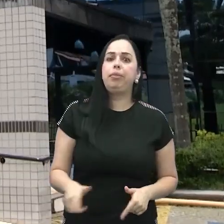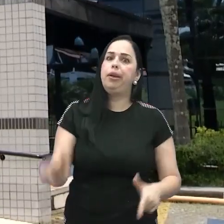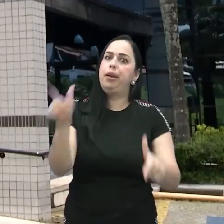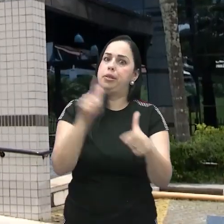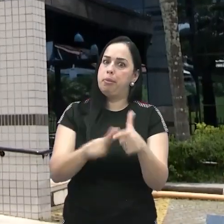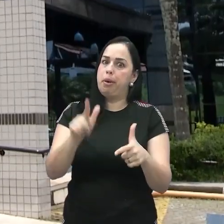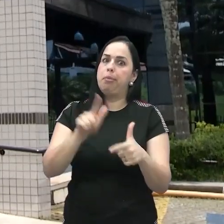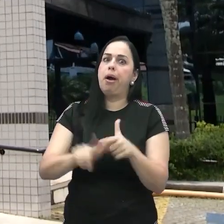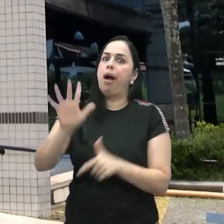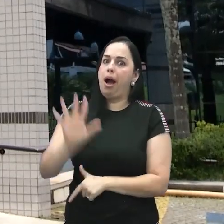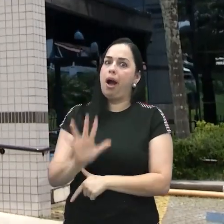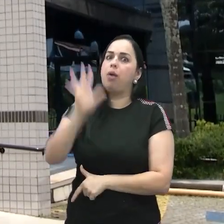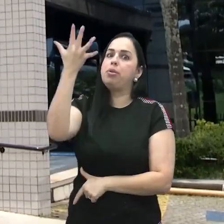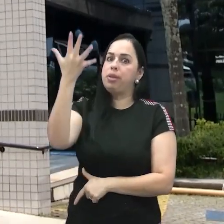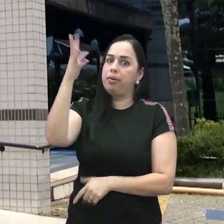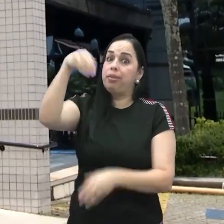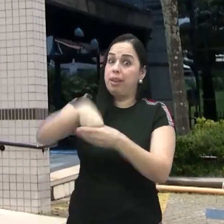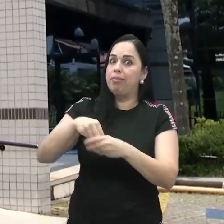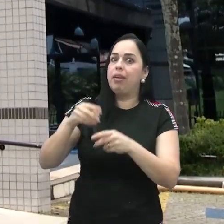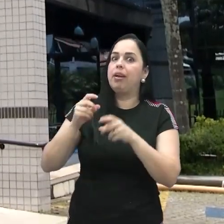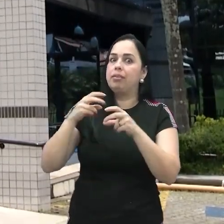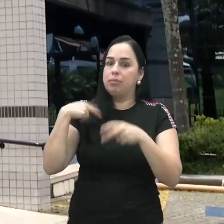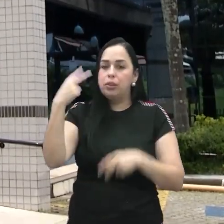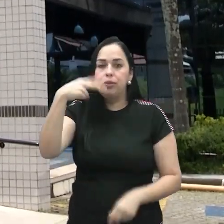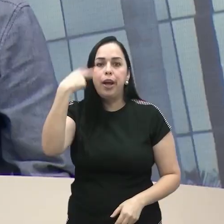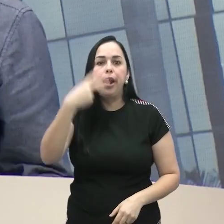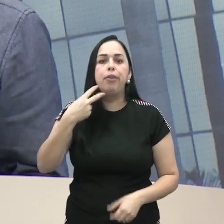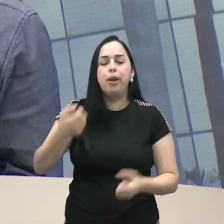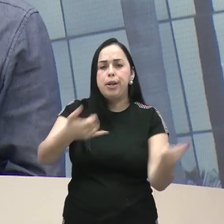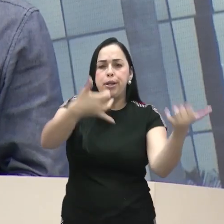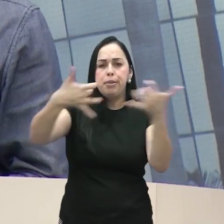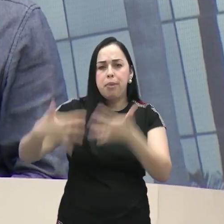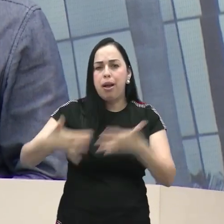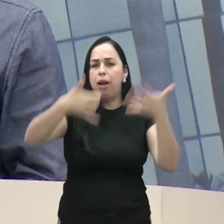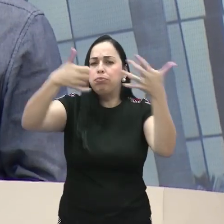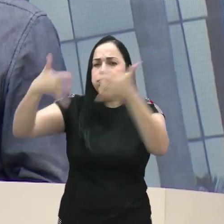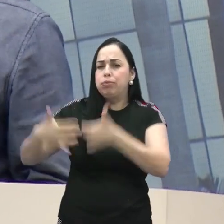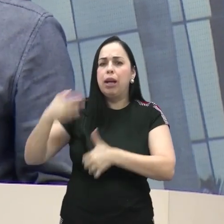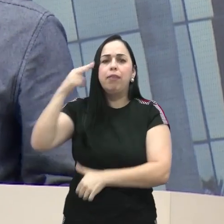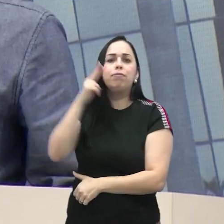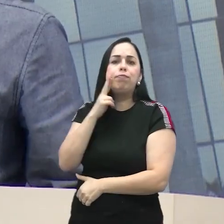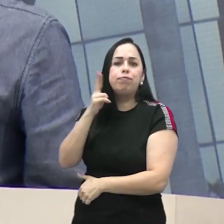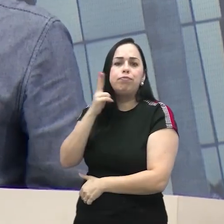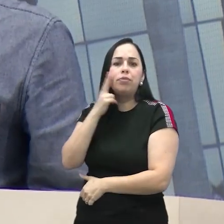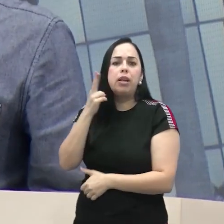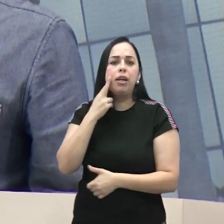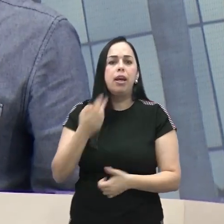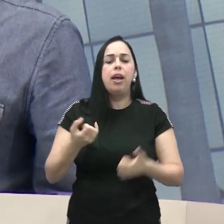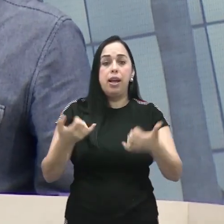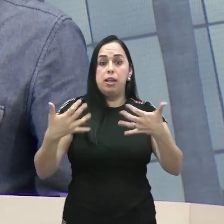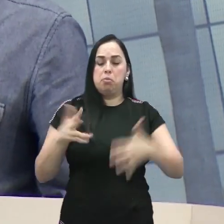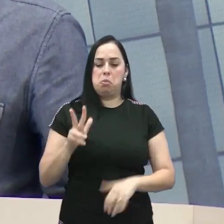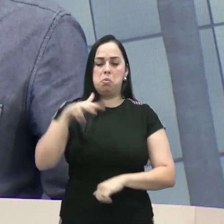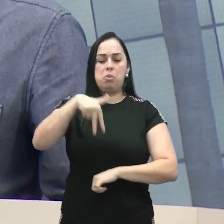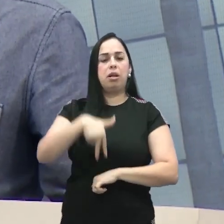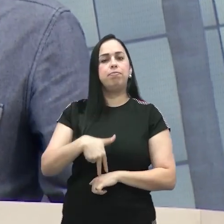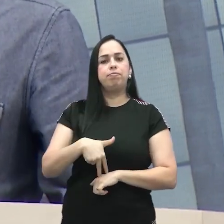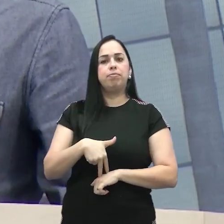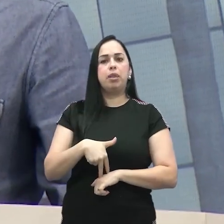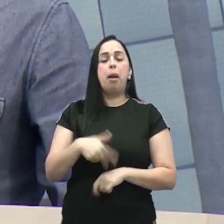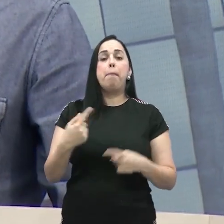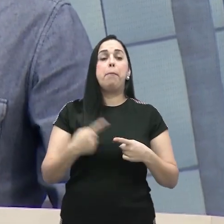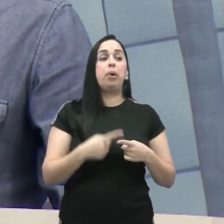Esse problema ganhou repercussão na Câmara Municipal. O vereador Renato Santiago debateu o assunto em